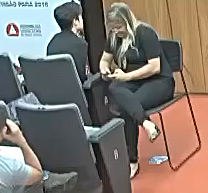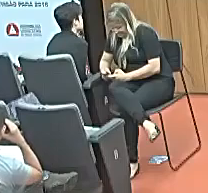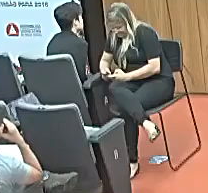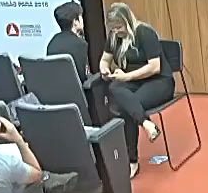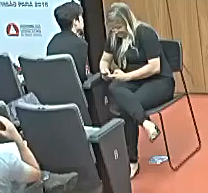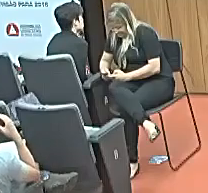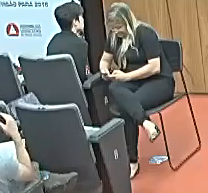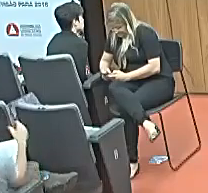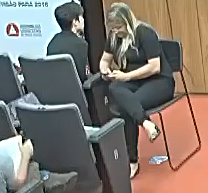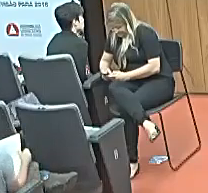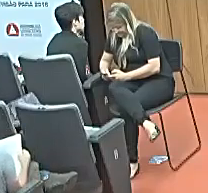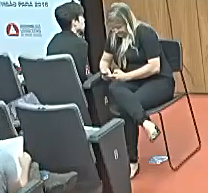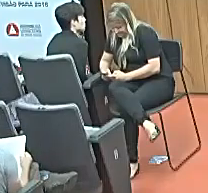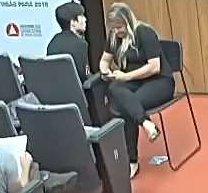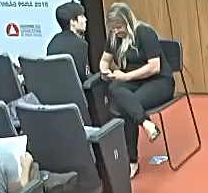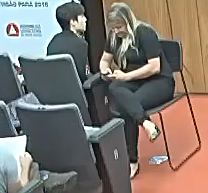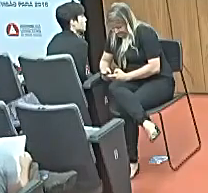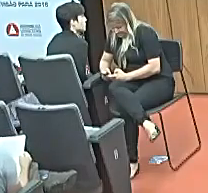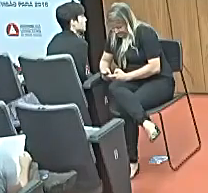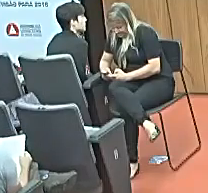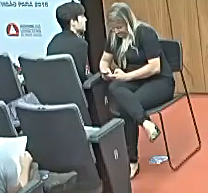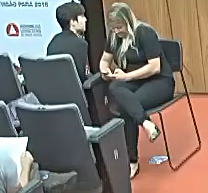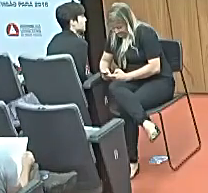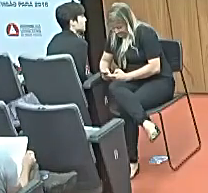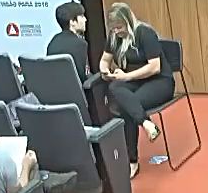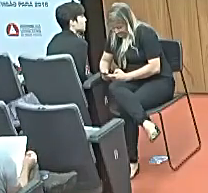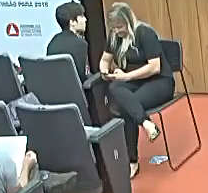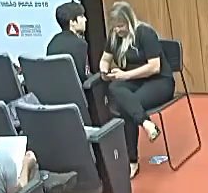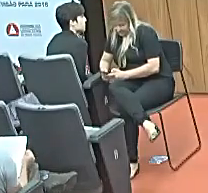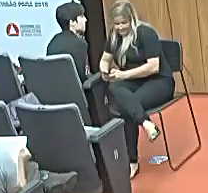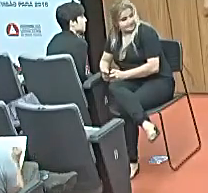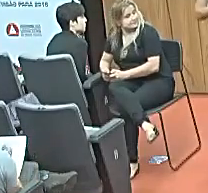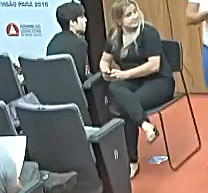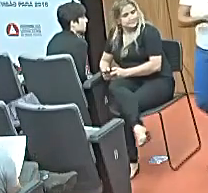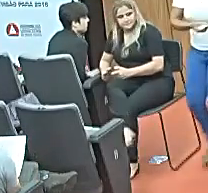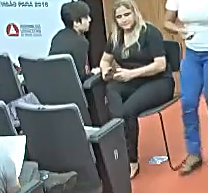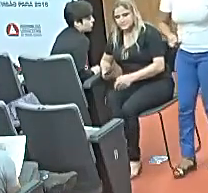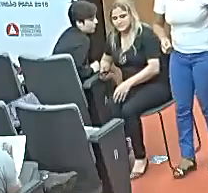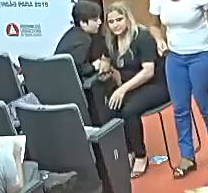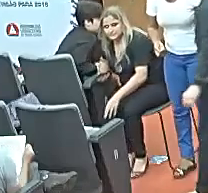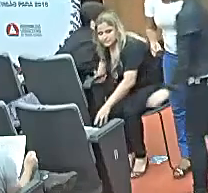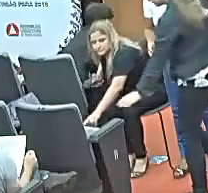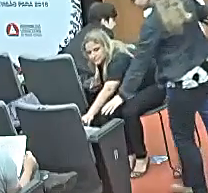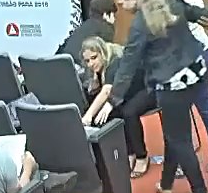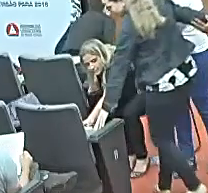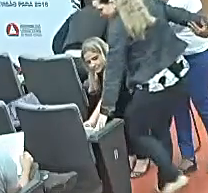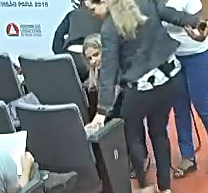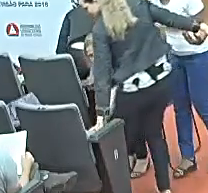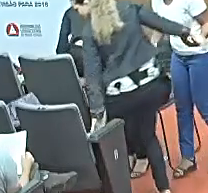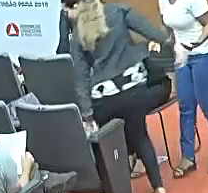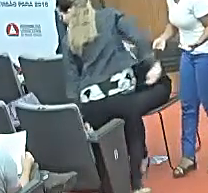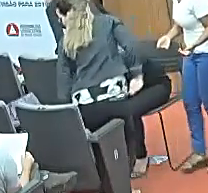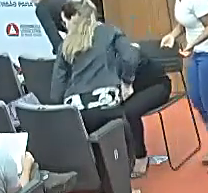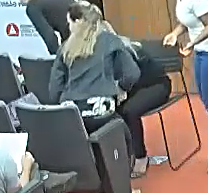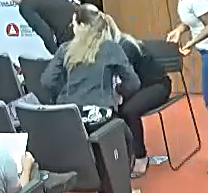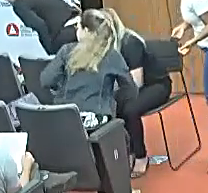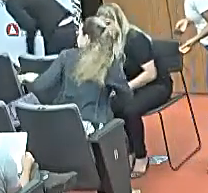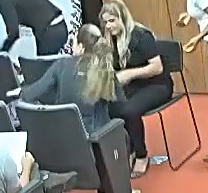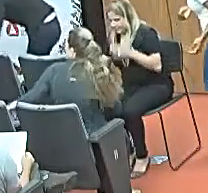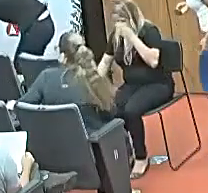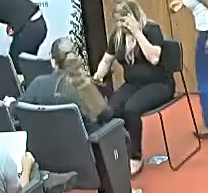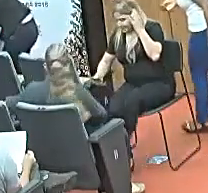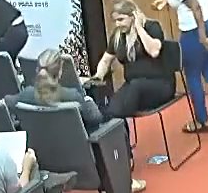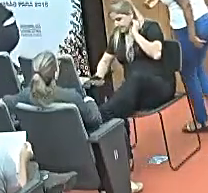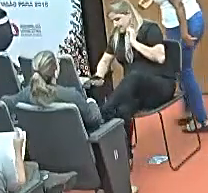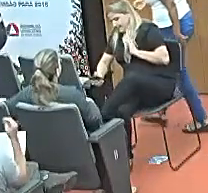22 políticas de proteção de direitos humanos promoção da cidadania e participação social e apoio